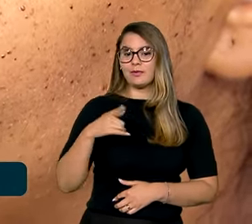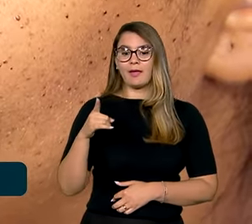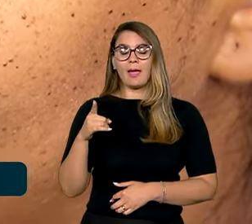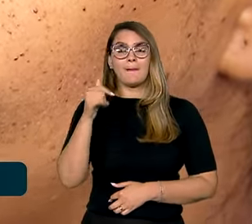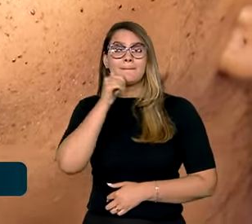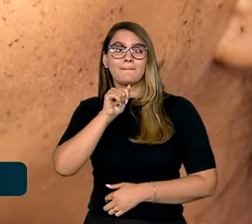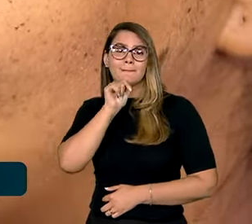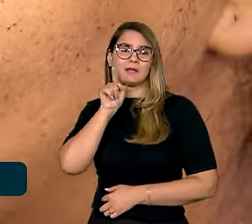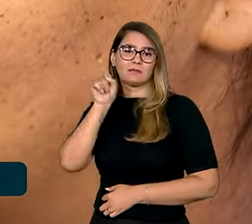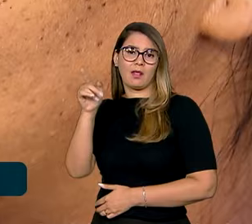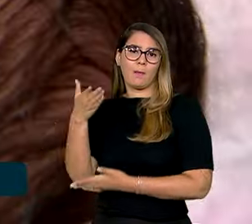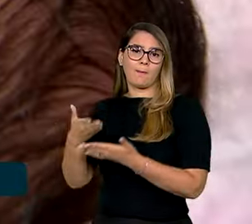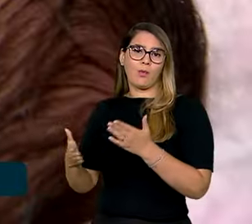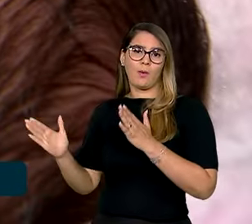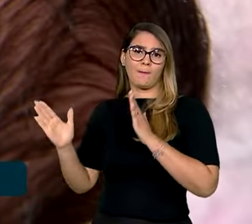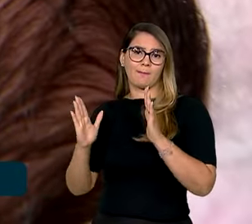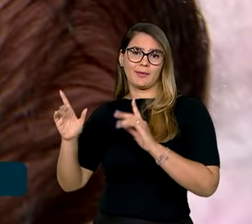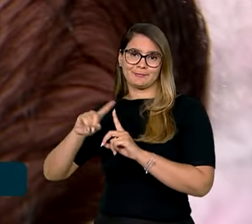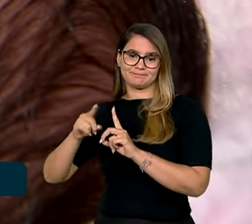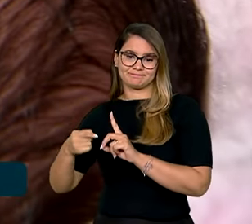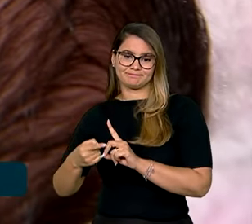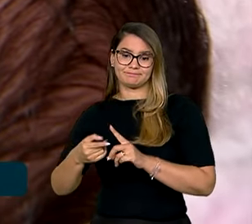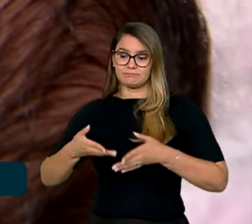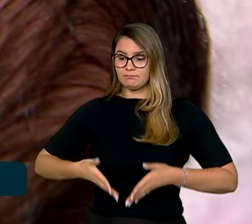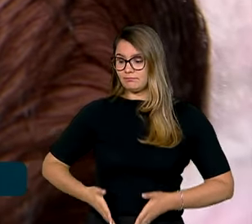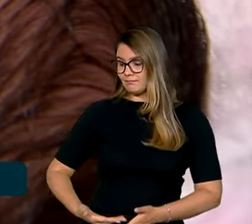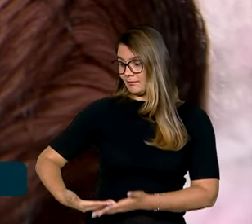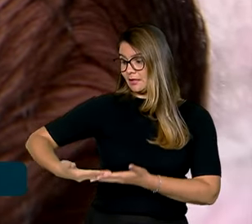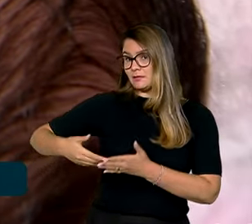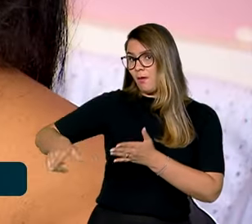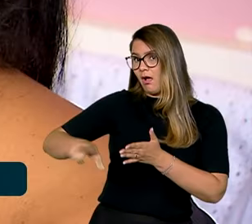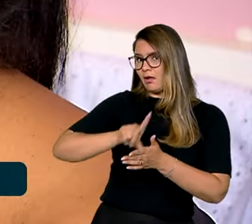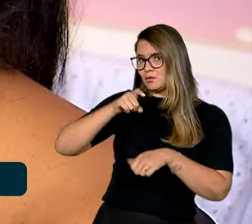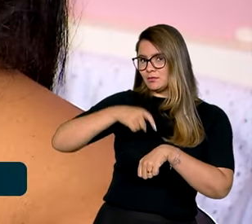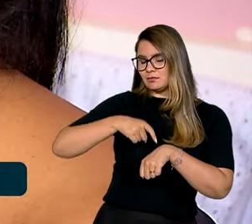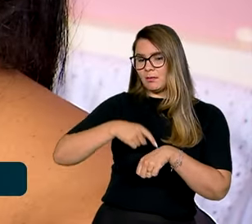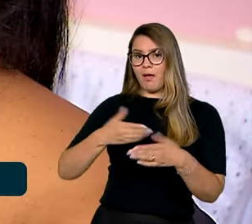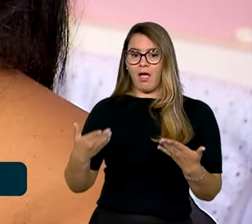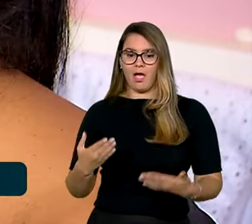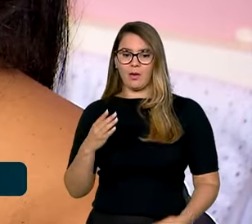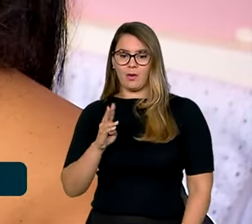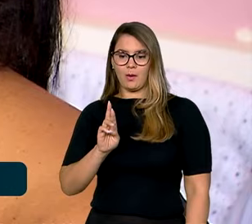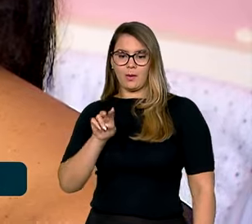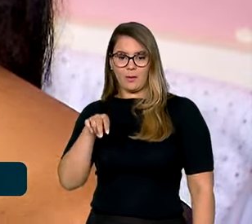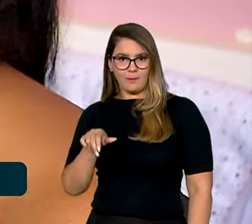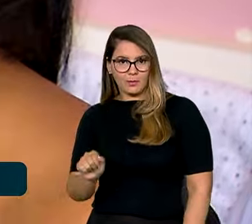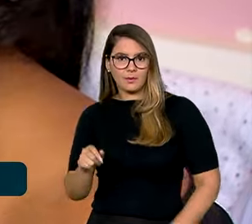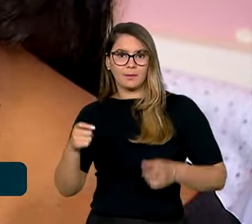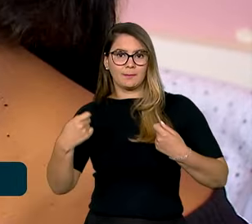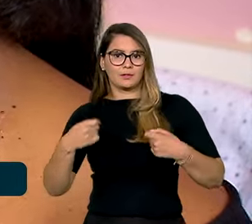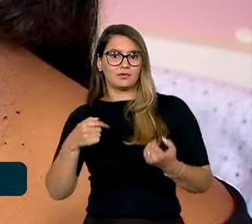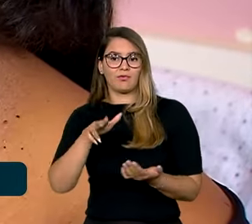a mãe durante a gravidez. A bebê acabou nascendo antes do tempo e Bruna ainda teve de ficar